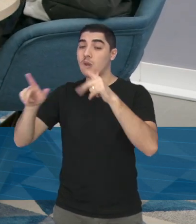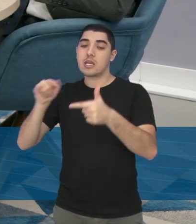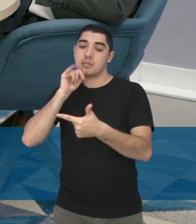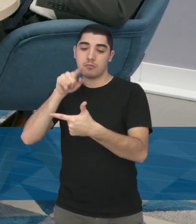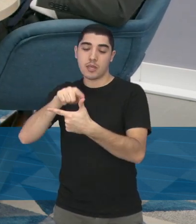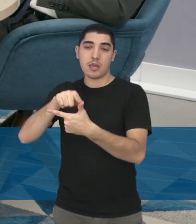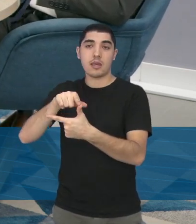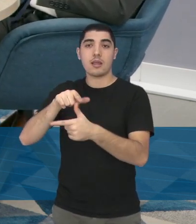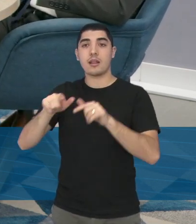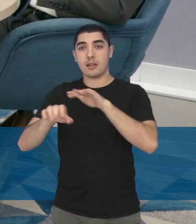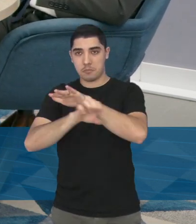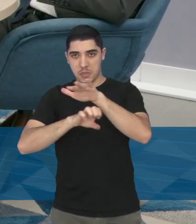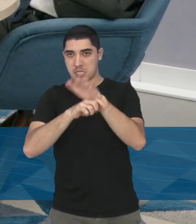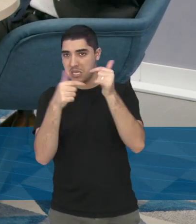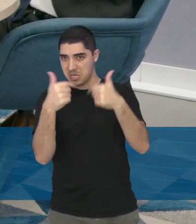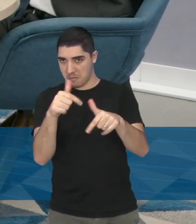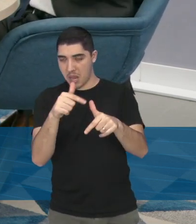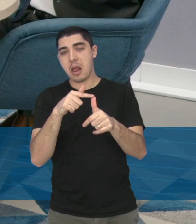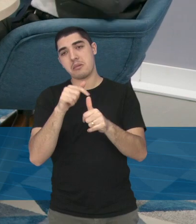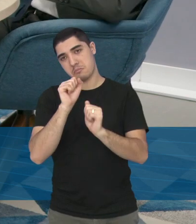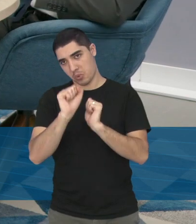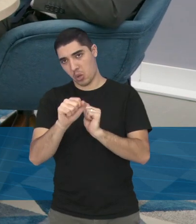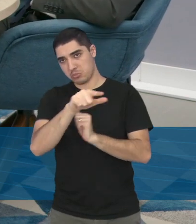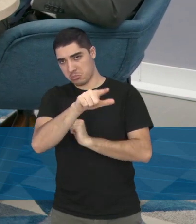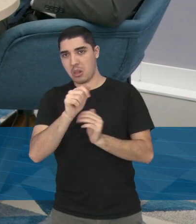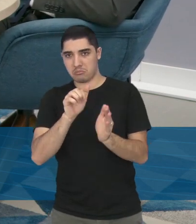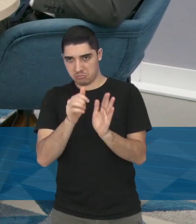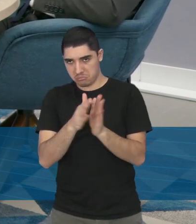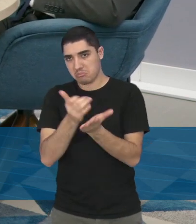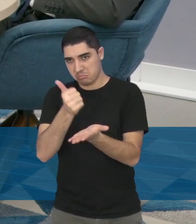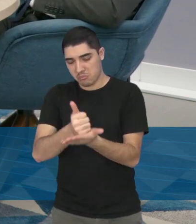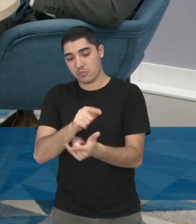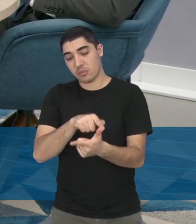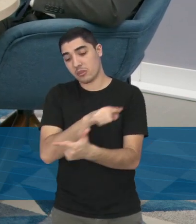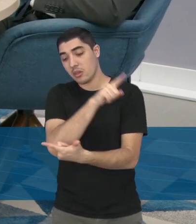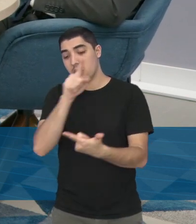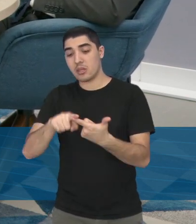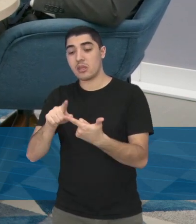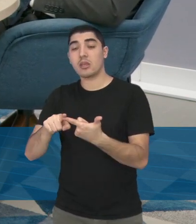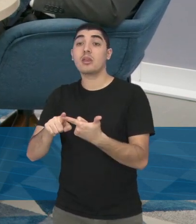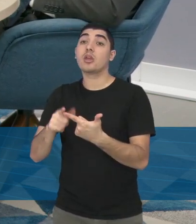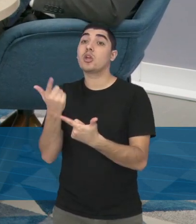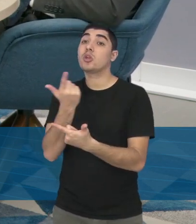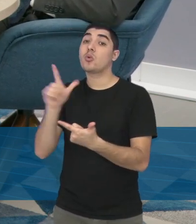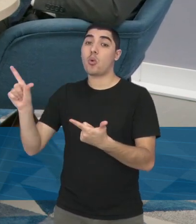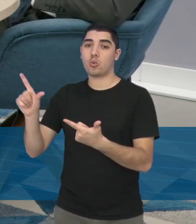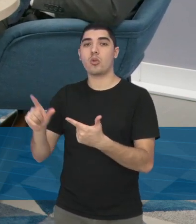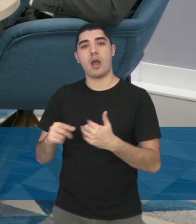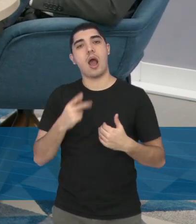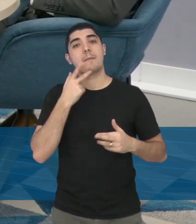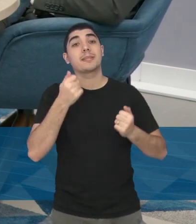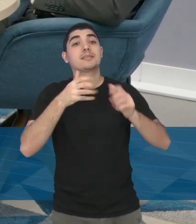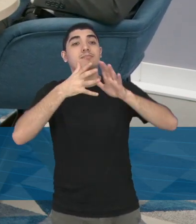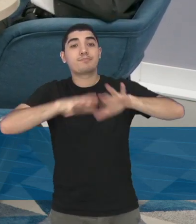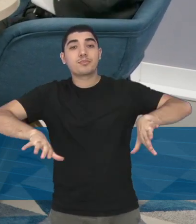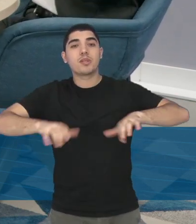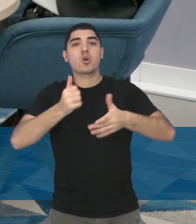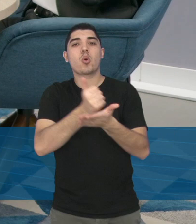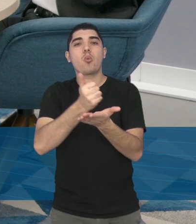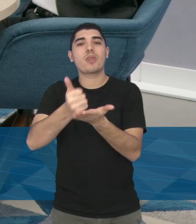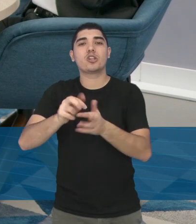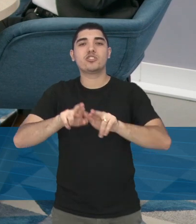que ele trabalha e pode ser um microempreendedor para fazer uma festa. Não na mesma empresa ter os dois contratos, né? O mesmo contrato. Então,